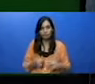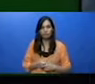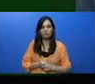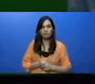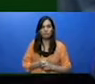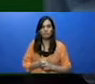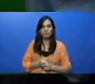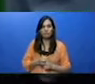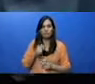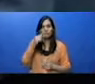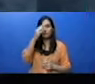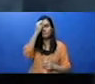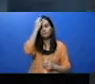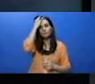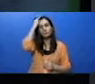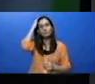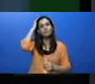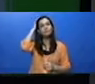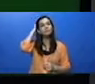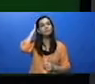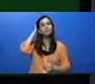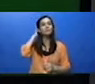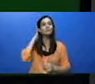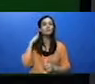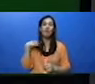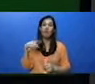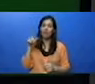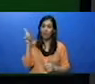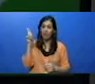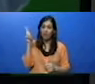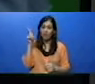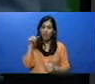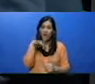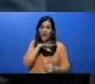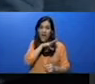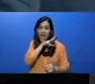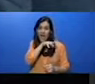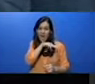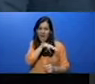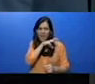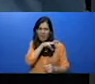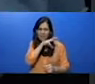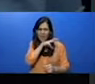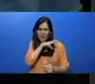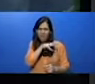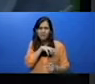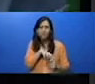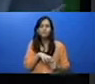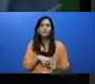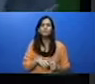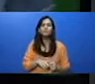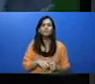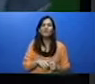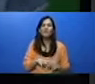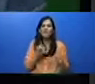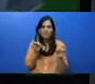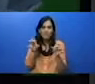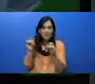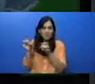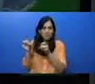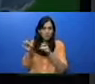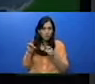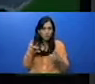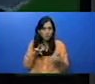E crianças, deixa eu falar uma coisa para vocês. Esses animais que tem o tráfico de animais, eles